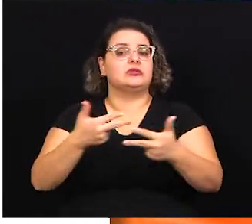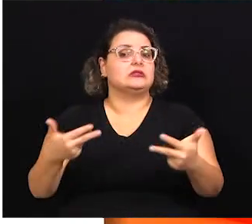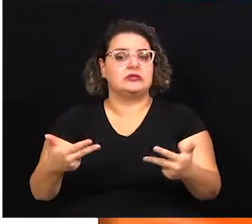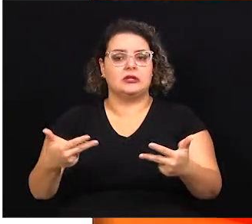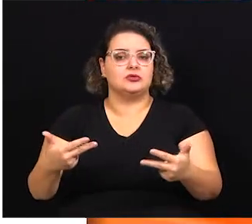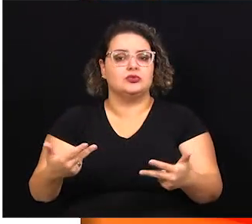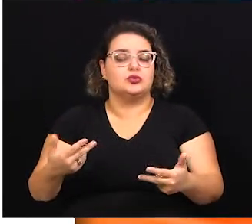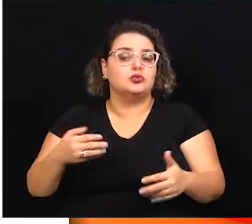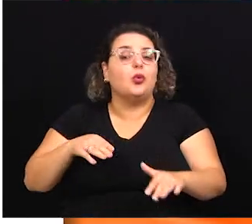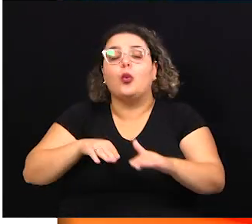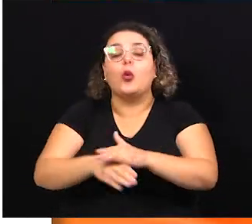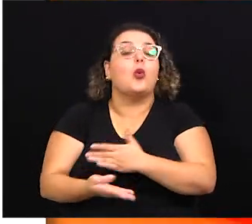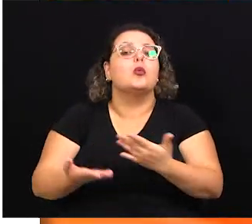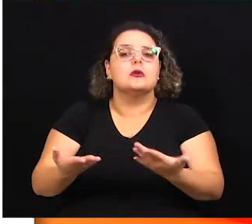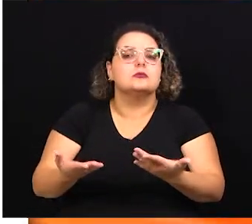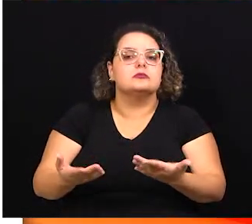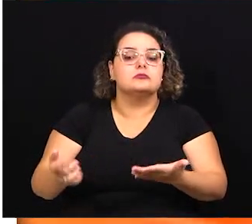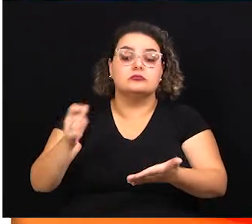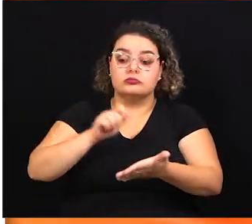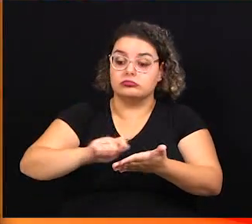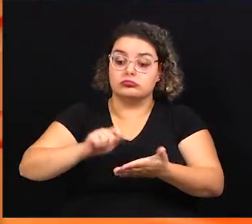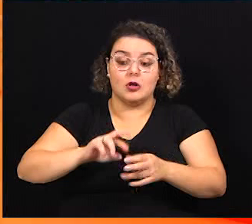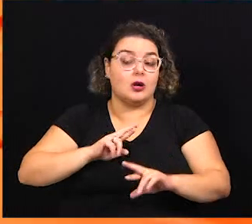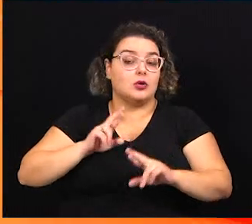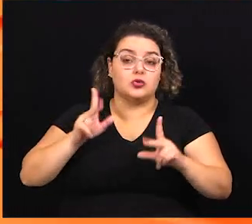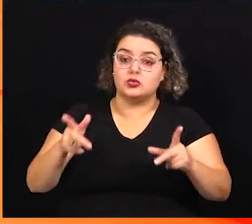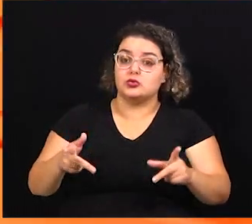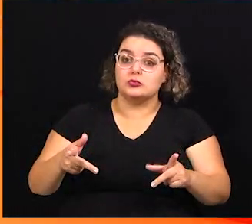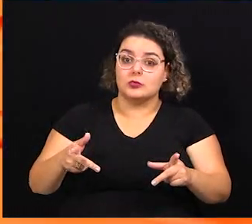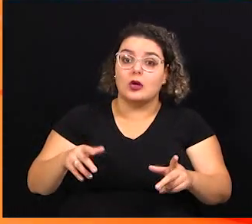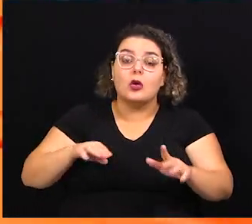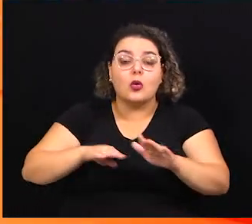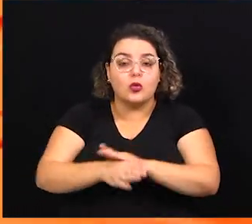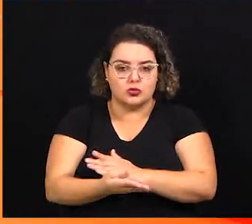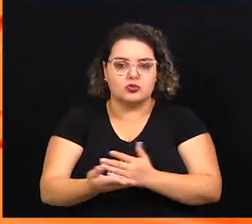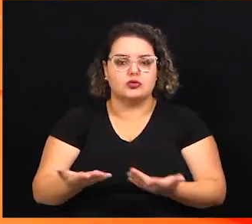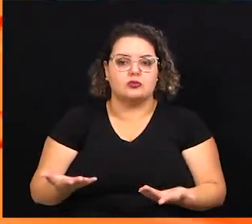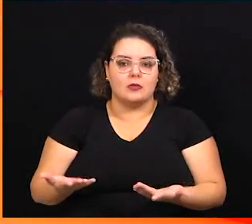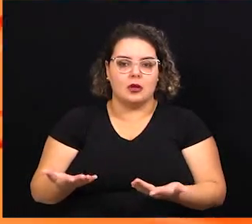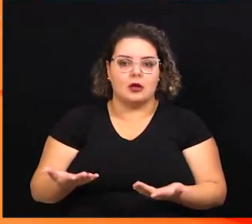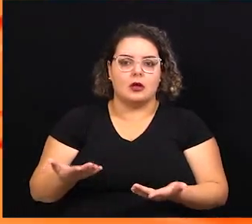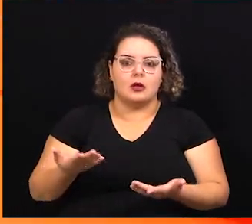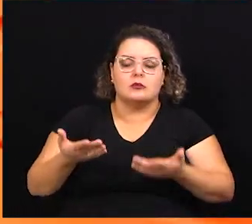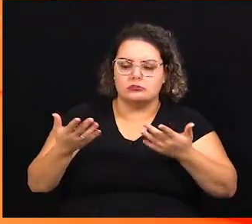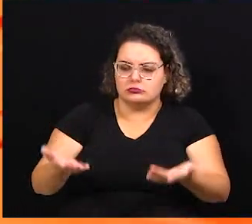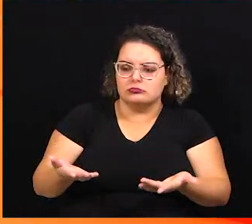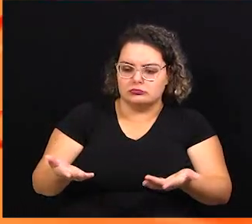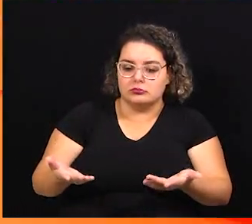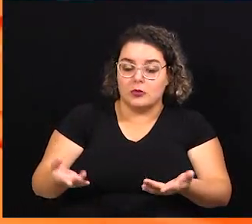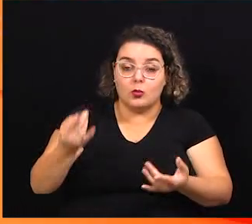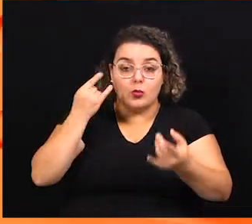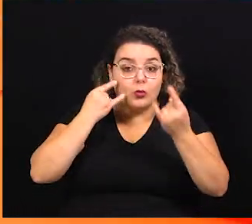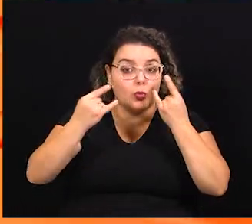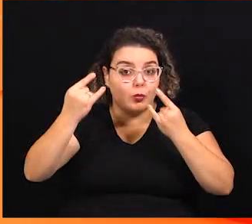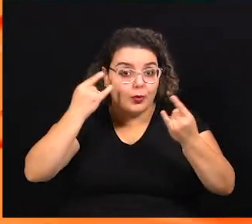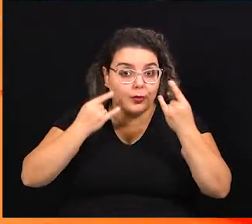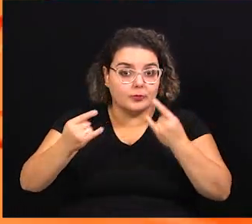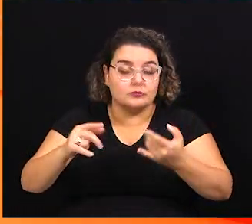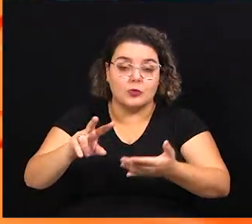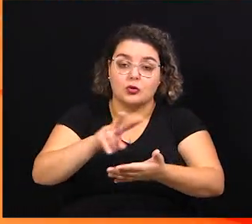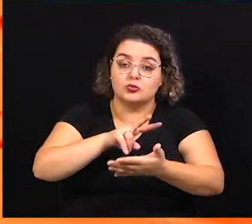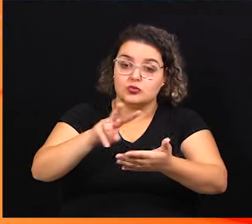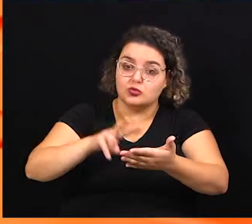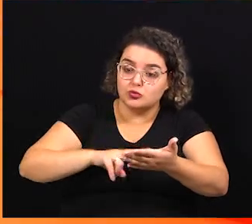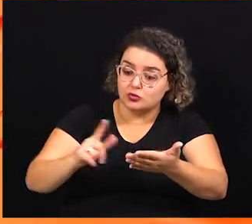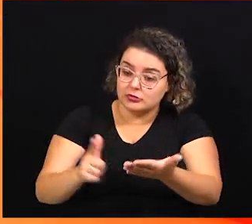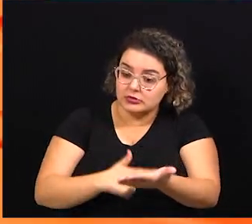tirar as coisas do habitual, criar uma história diferente do que as pessoas são habituadas. Então, eu peguei as